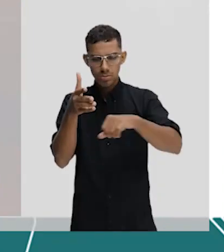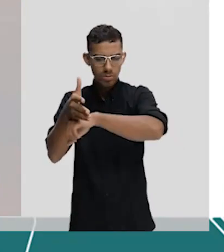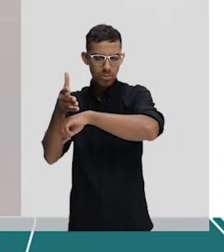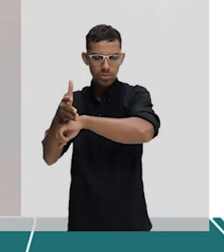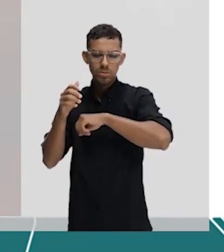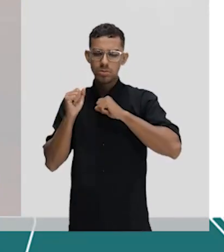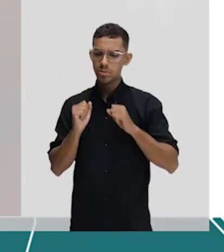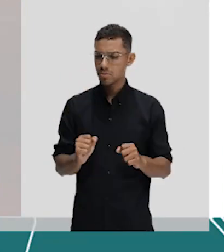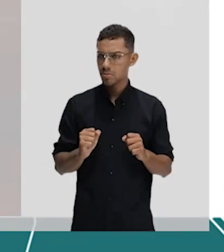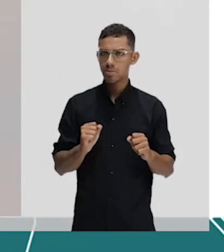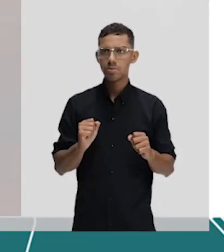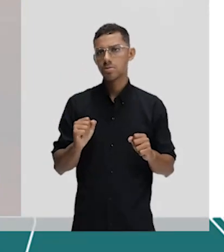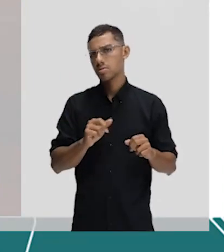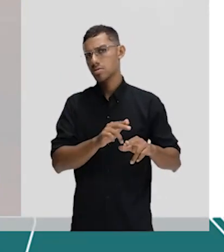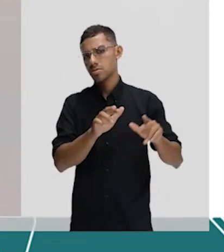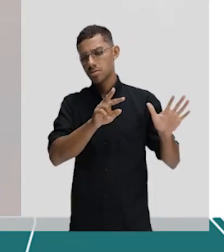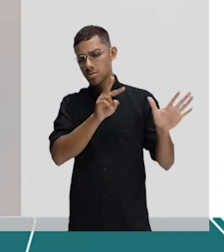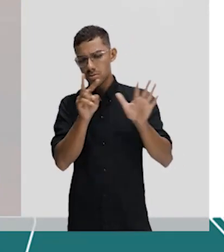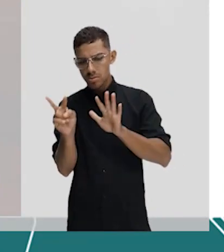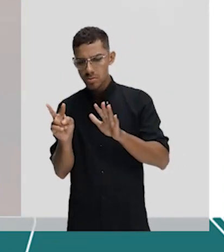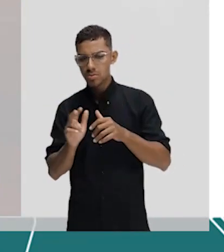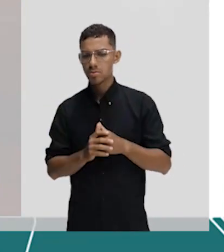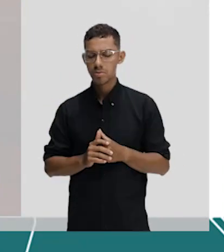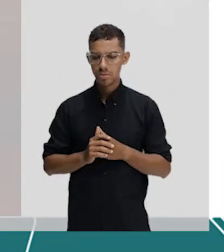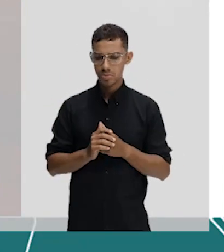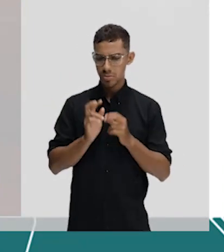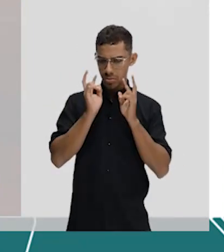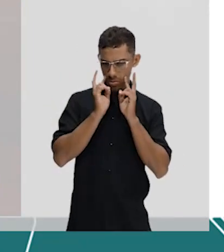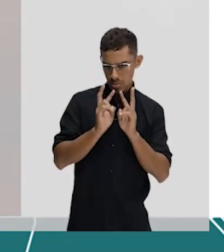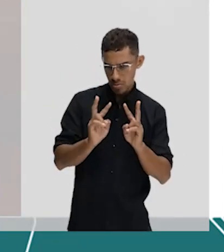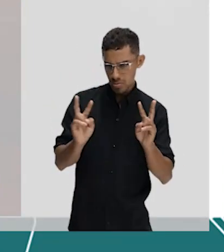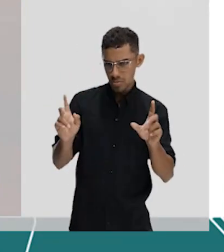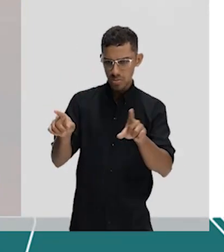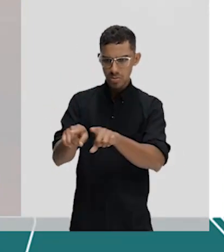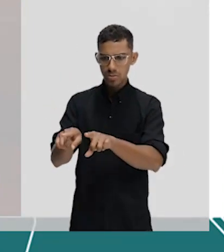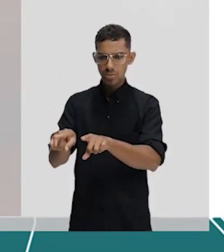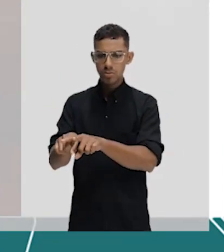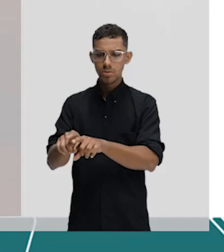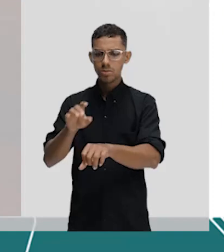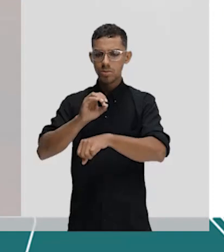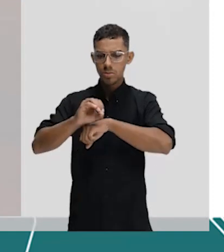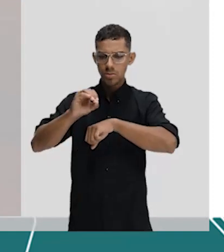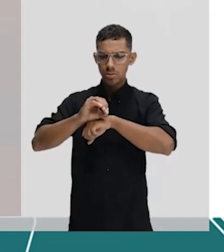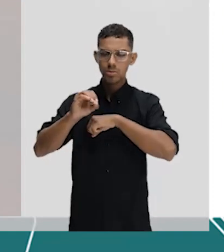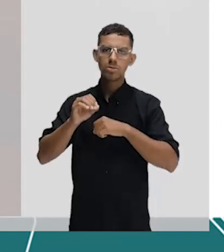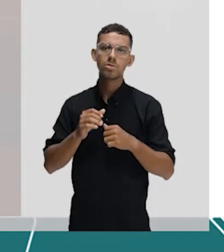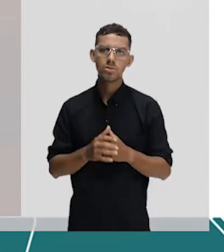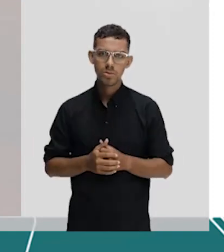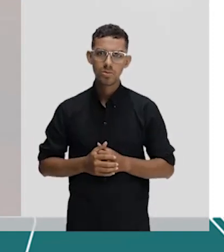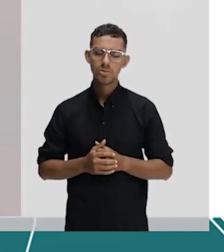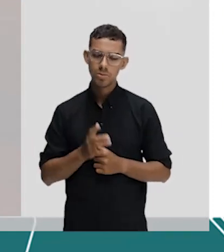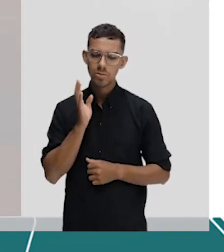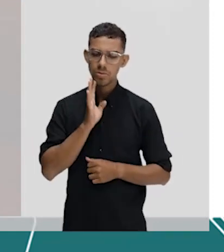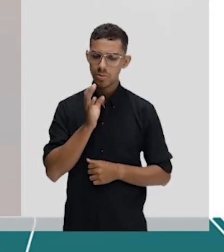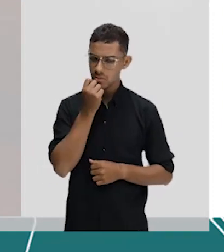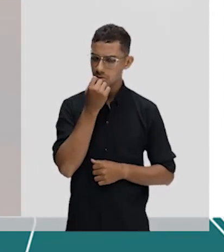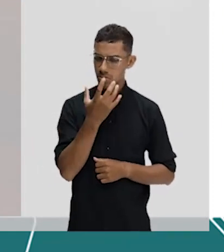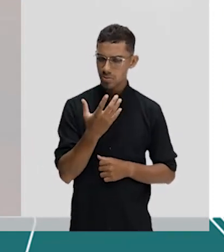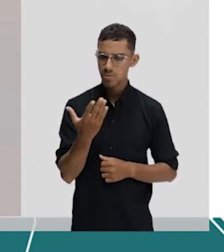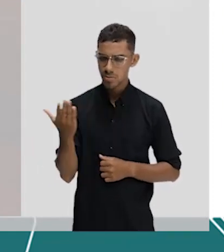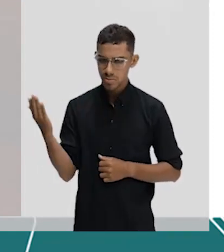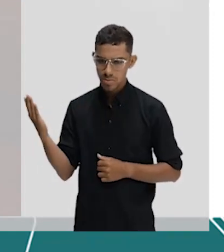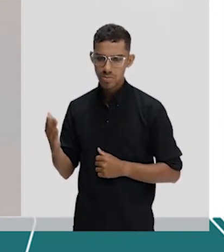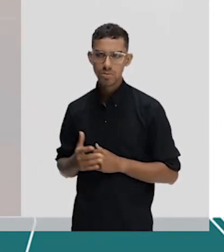você pode ir durante a semana, não só para ver as exposições, mas para participar de oficinas. Olha que legal. Tem isso.